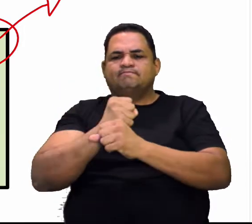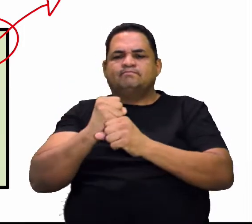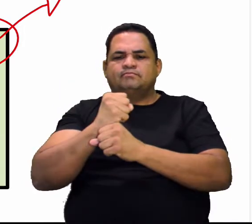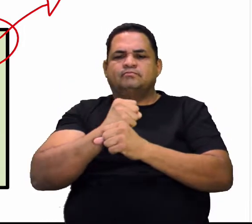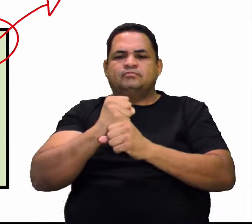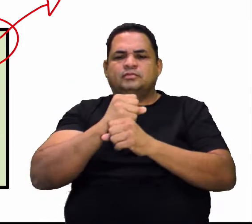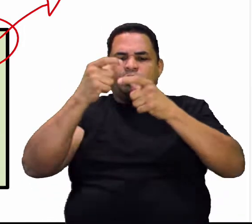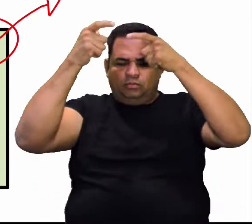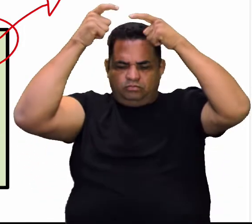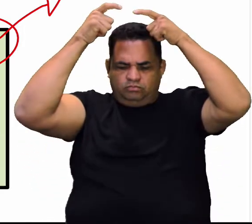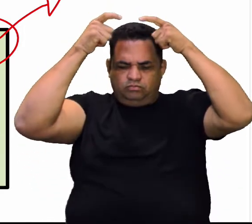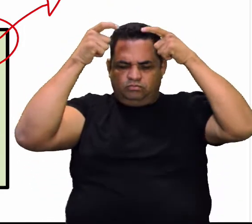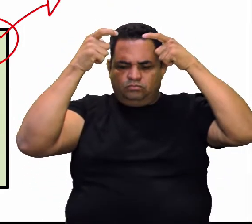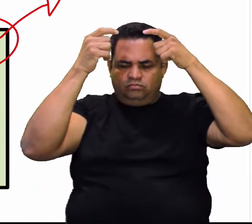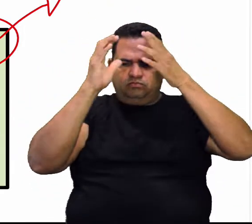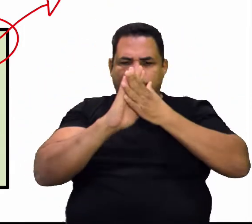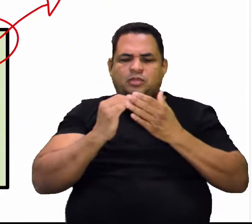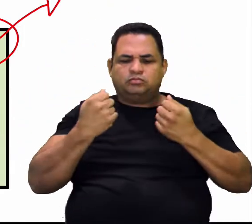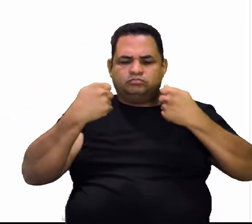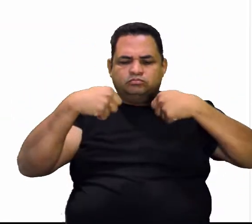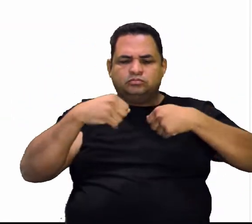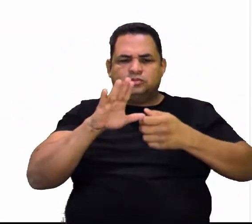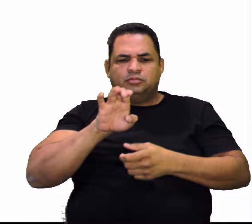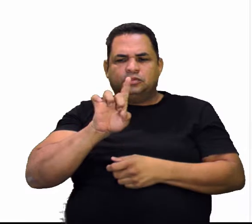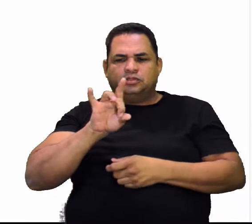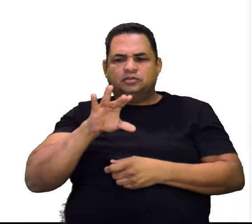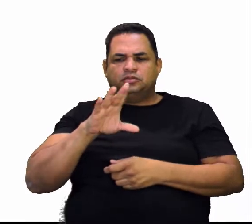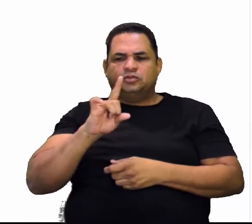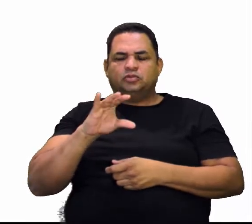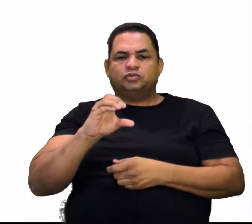de monarquia dominada pelos etruscos.